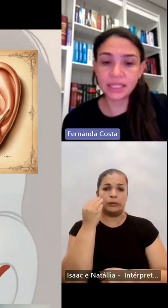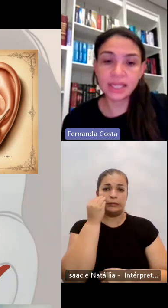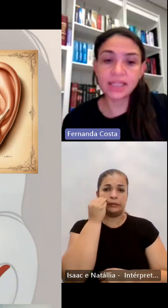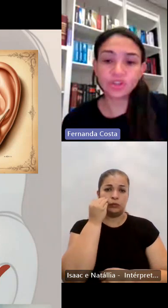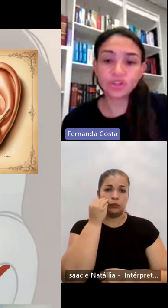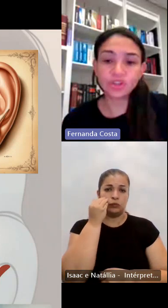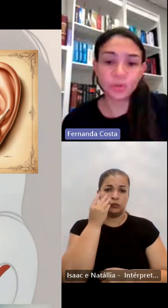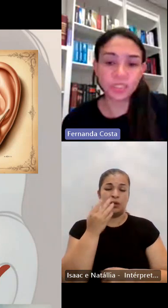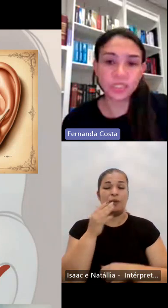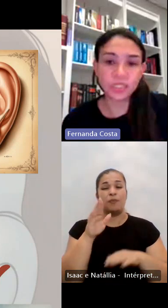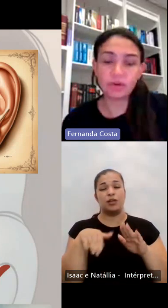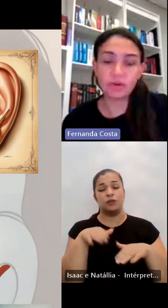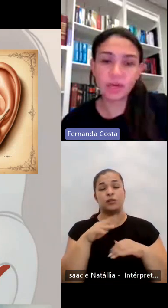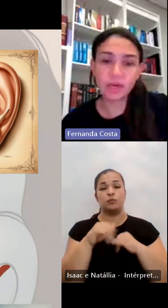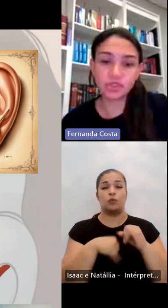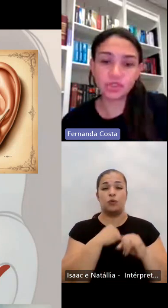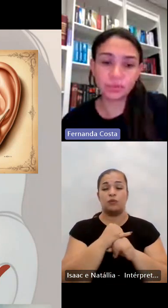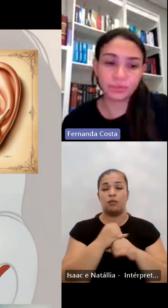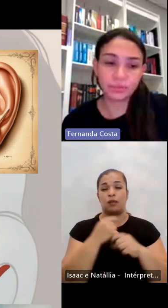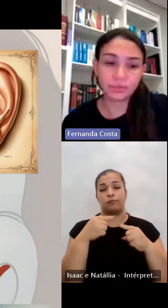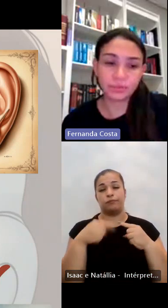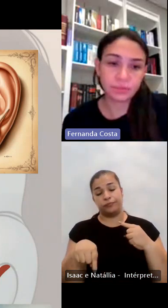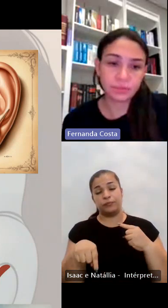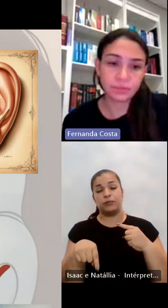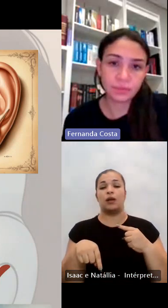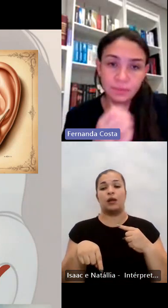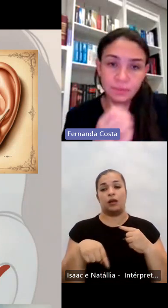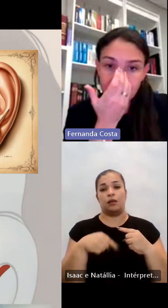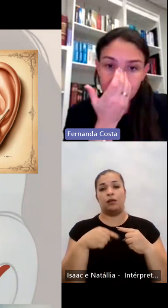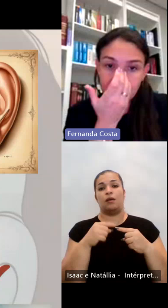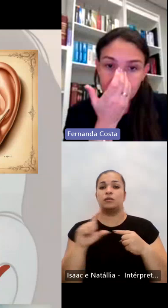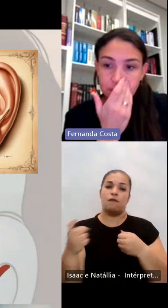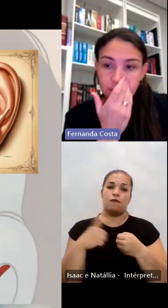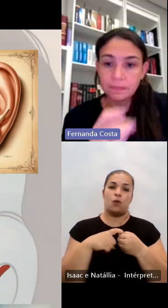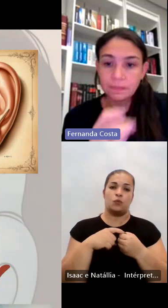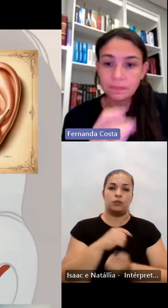na internet, alguma coisa assim, e volta rapidinho.